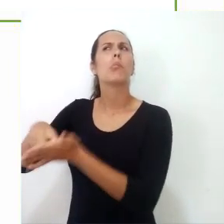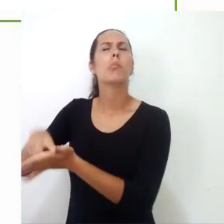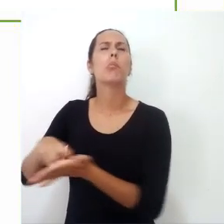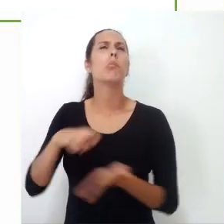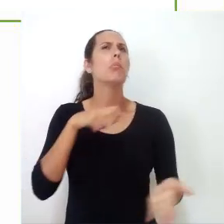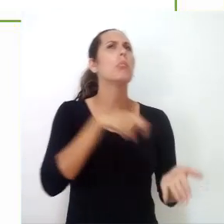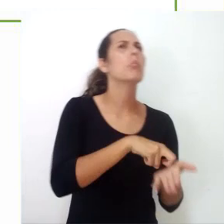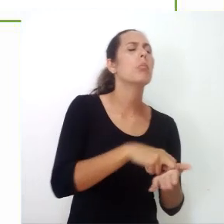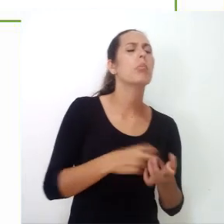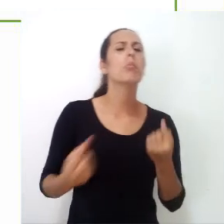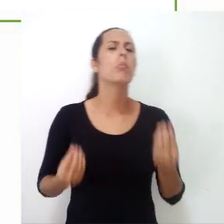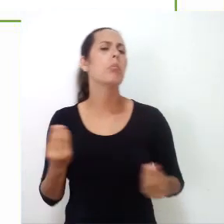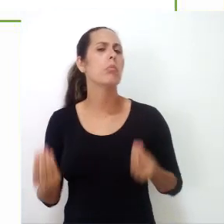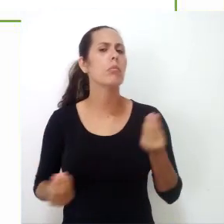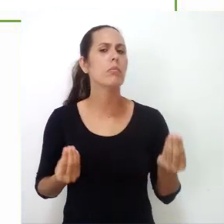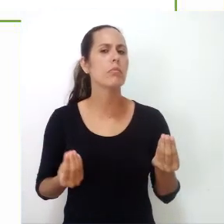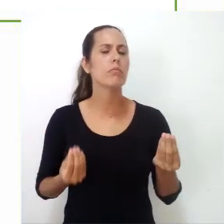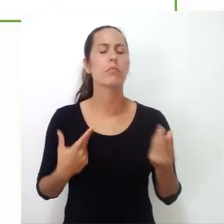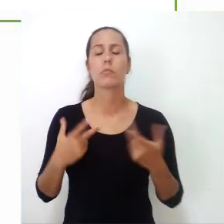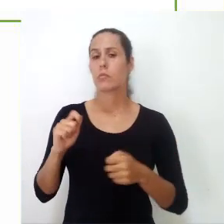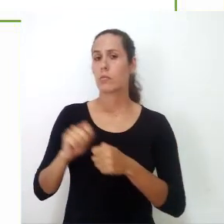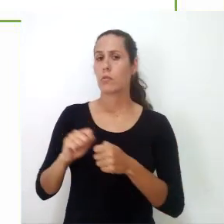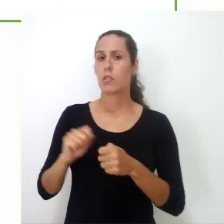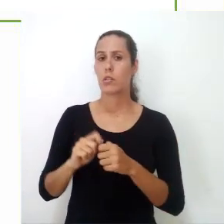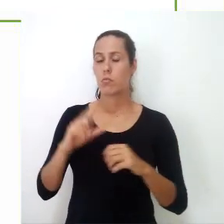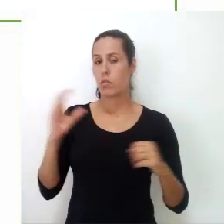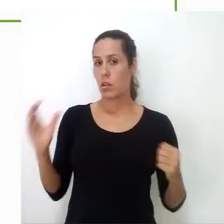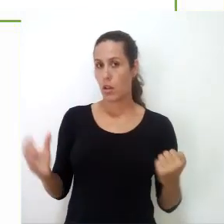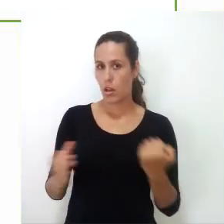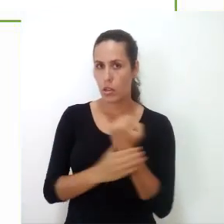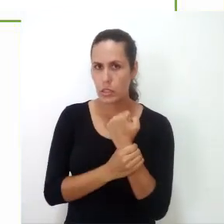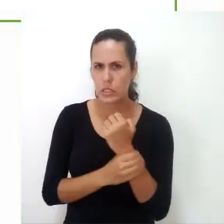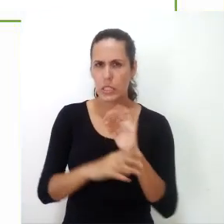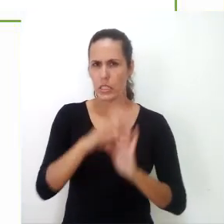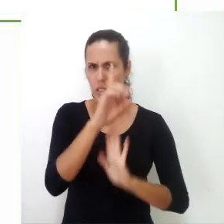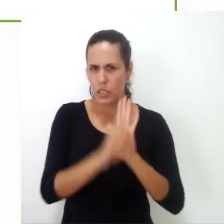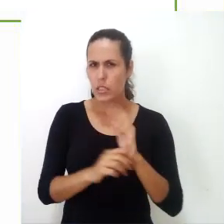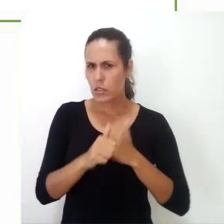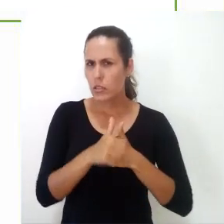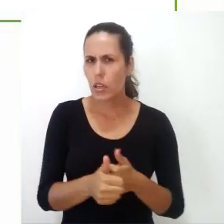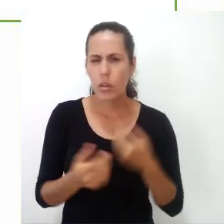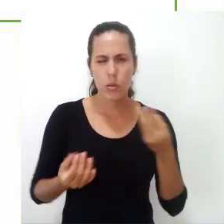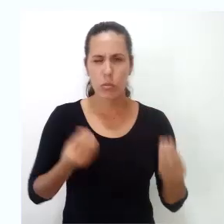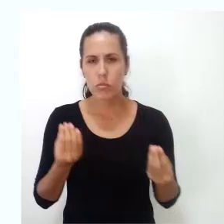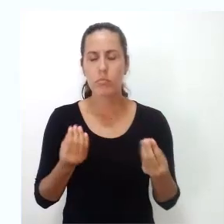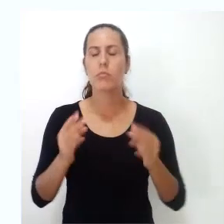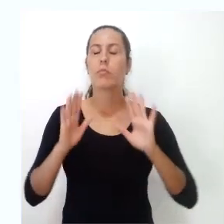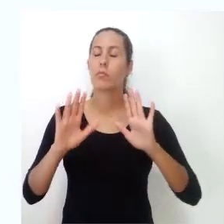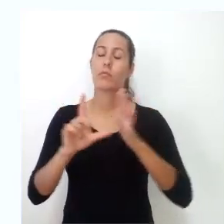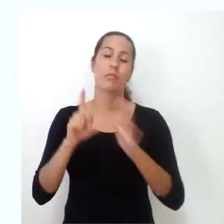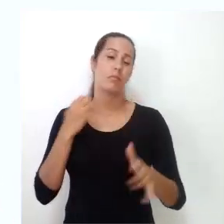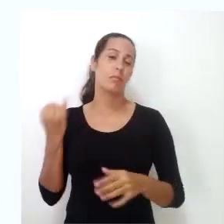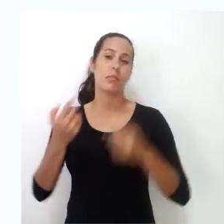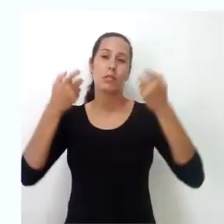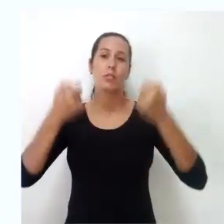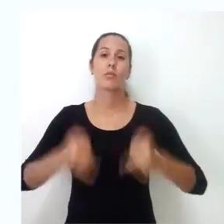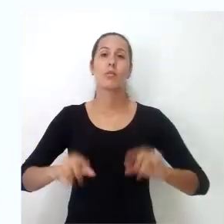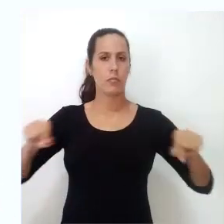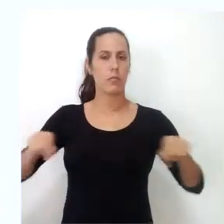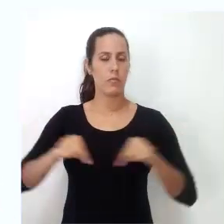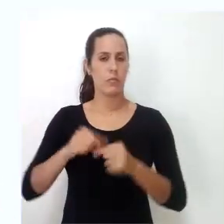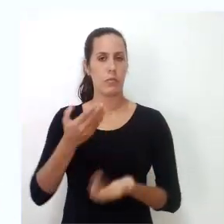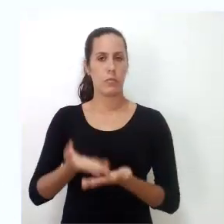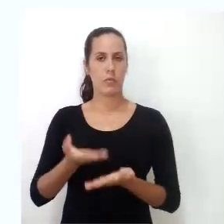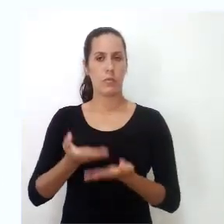às regras? O que fazer para garantir os direitos? Minha gente, é importante salientar que em